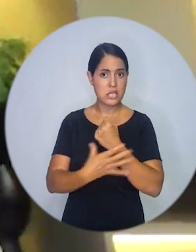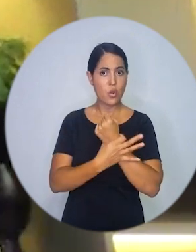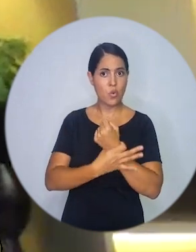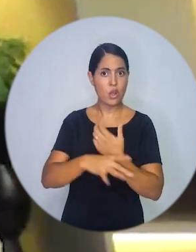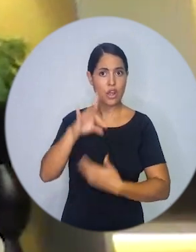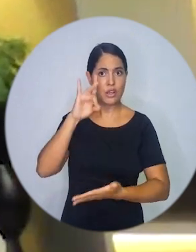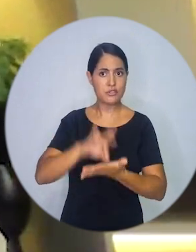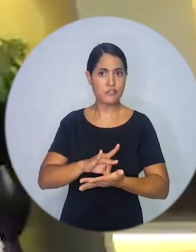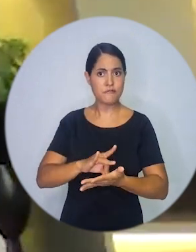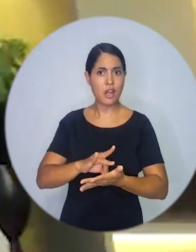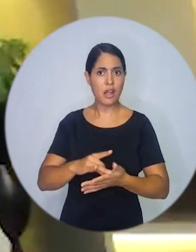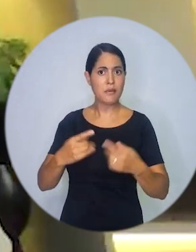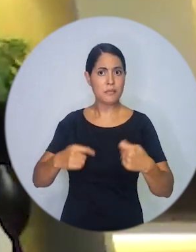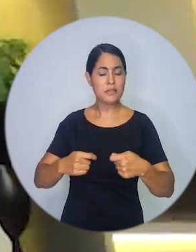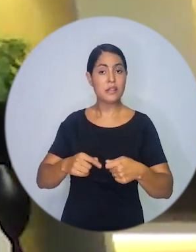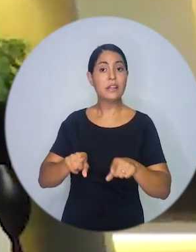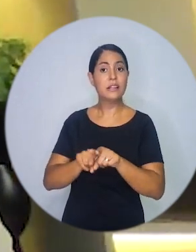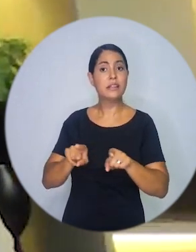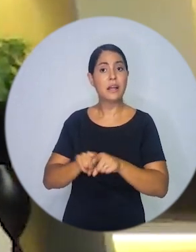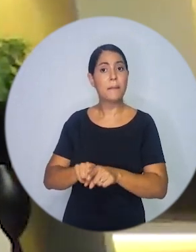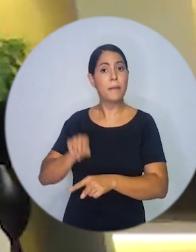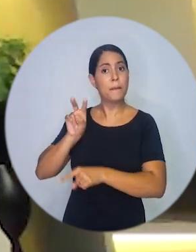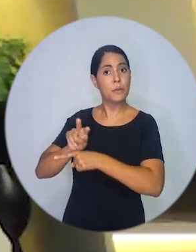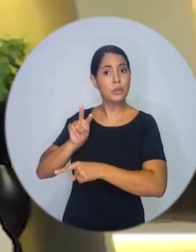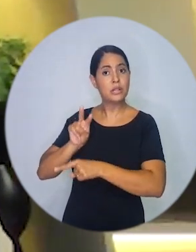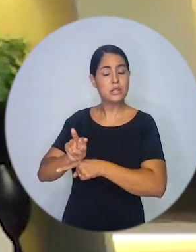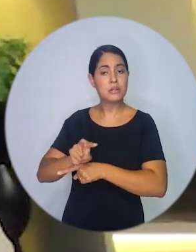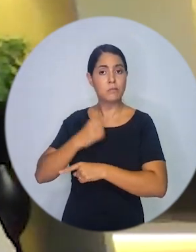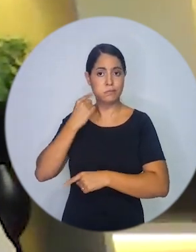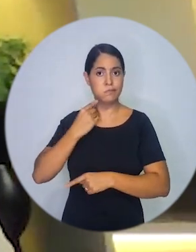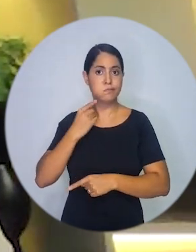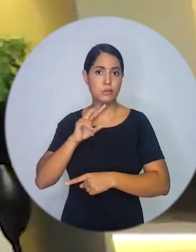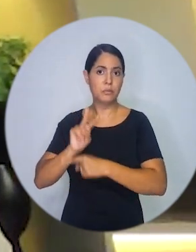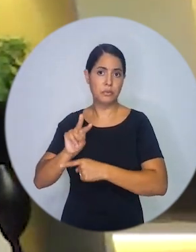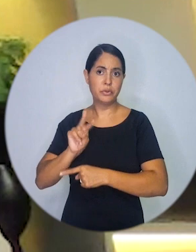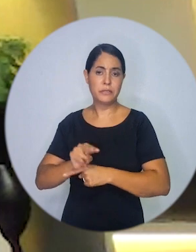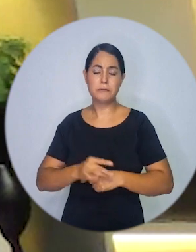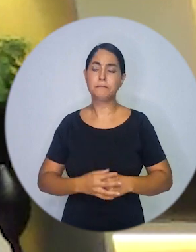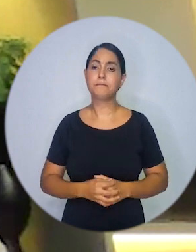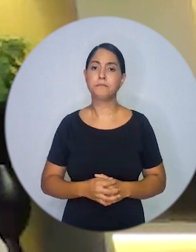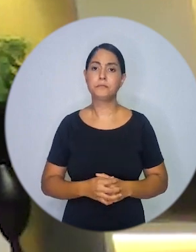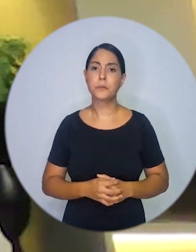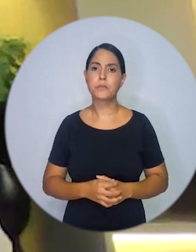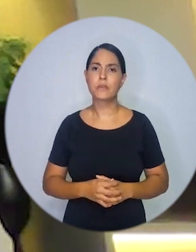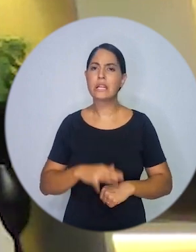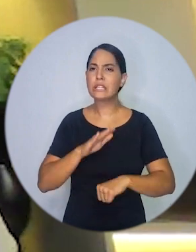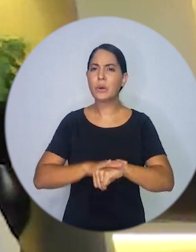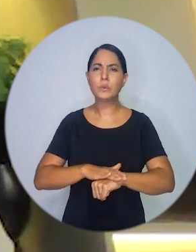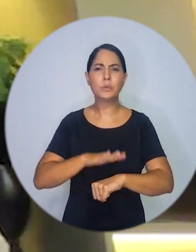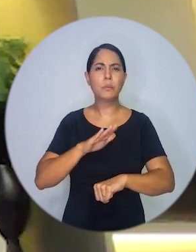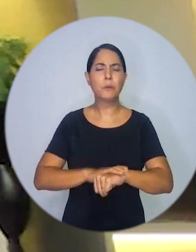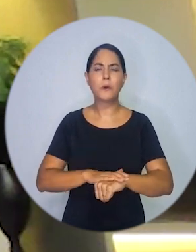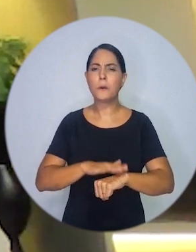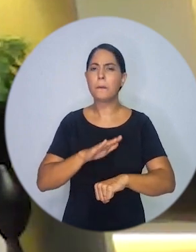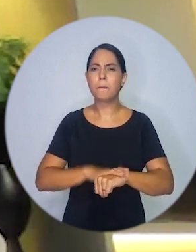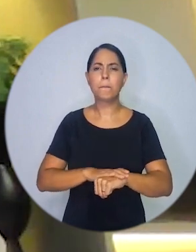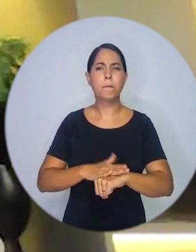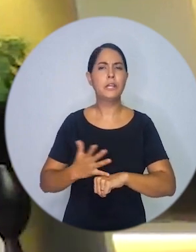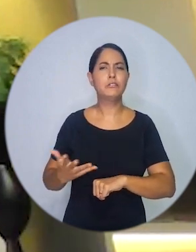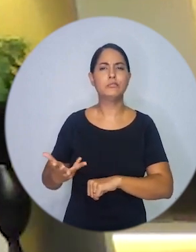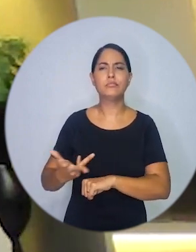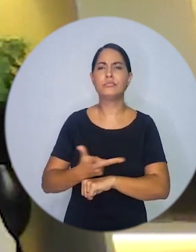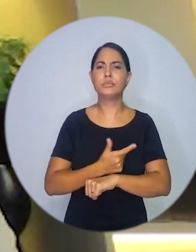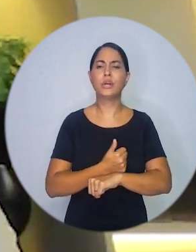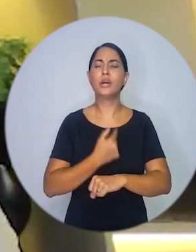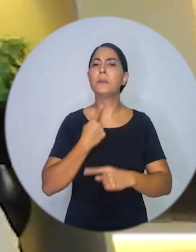para a segurança dos advogados. E essa decisão veio em grande momento. Eu digo grande momento